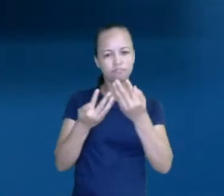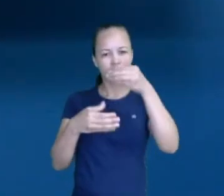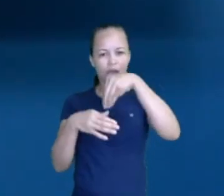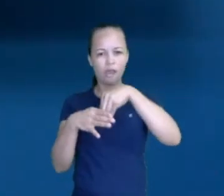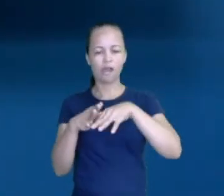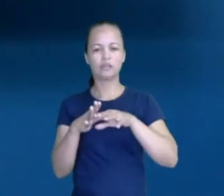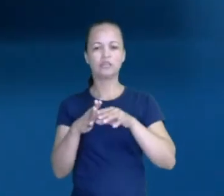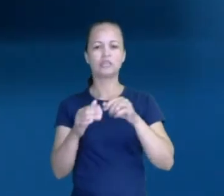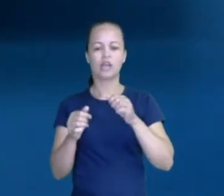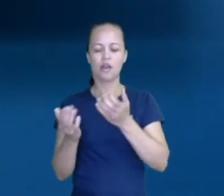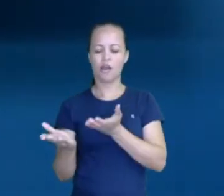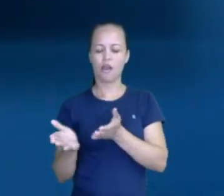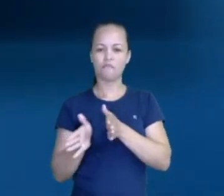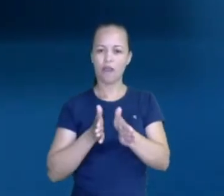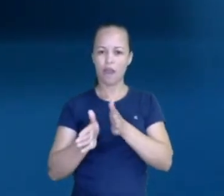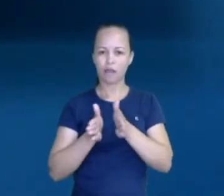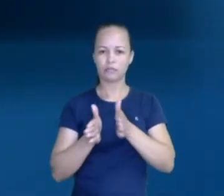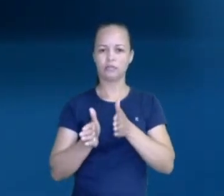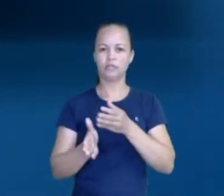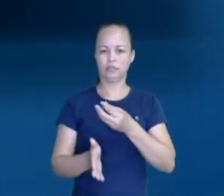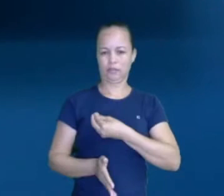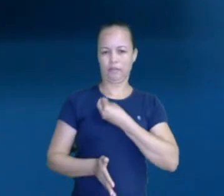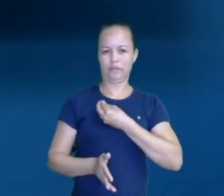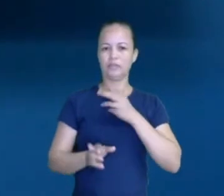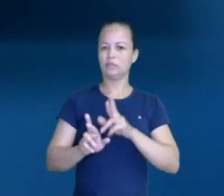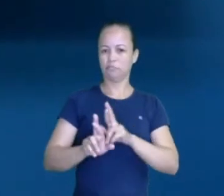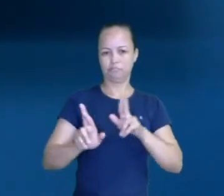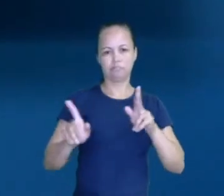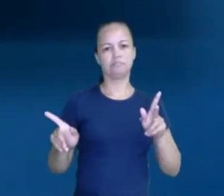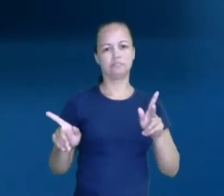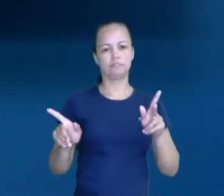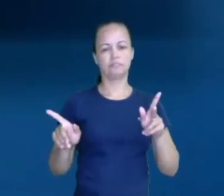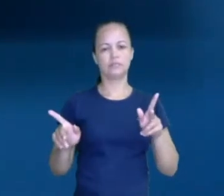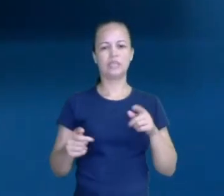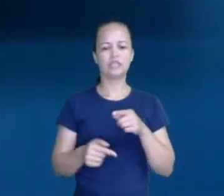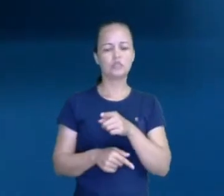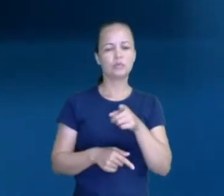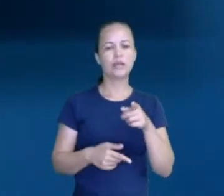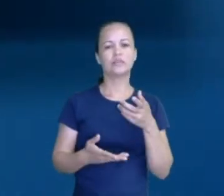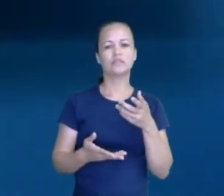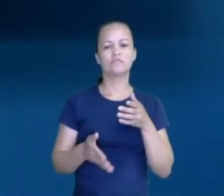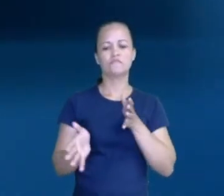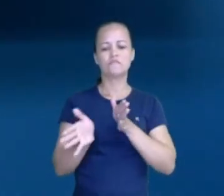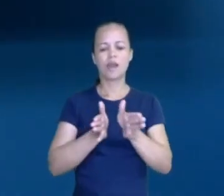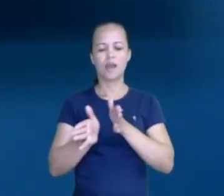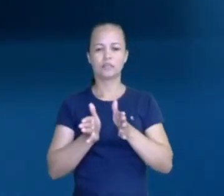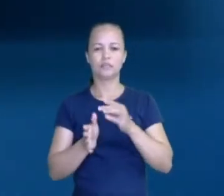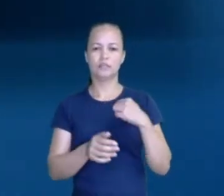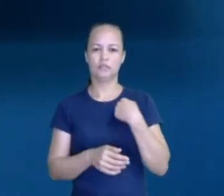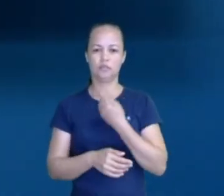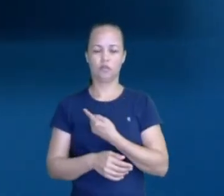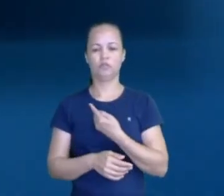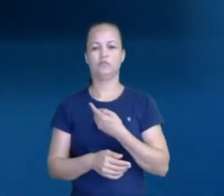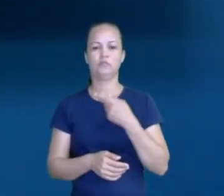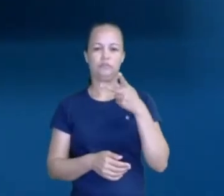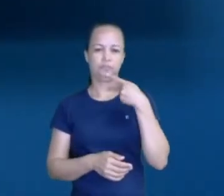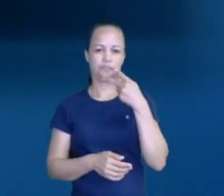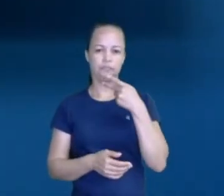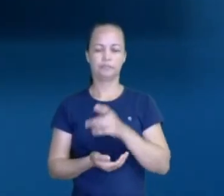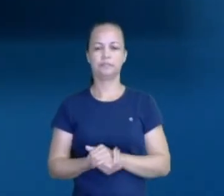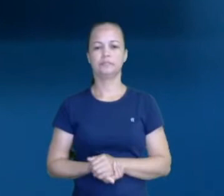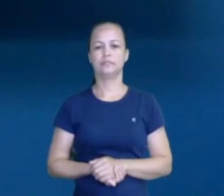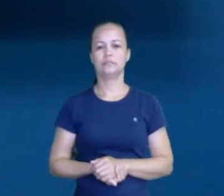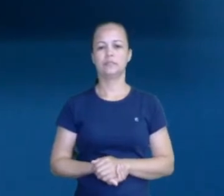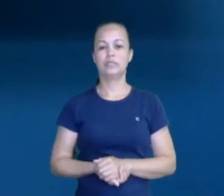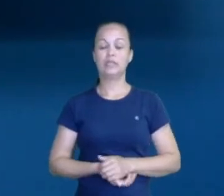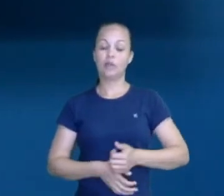estará numa fase da vida diferente. E é sobre essas fases que nós vamos falar. A